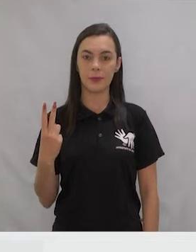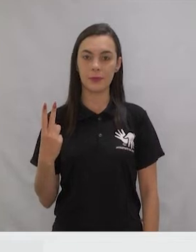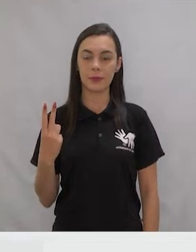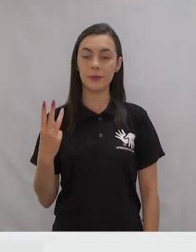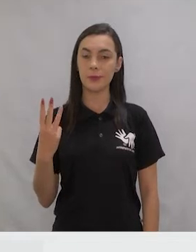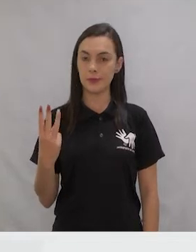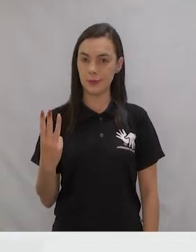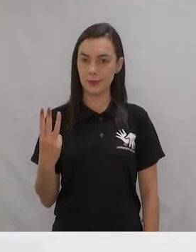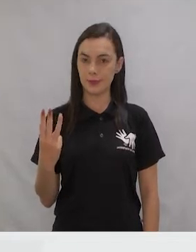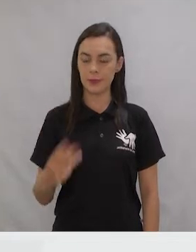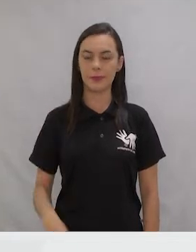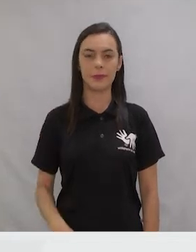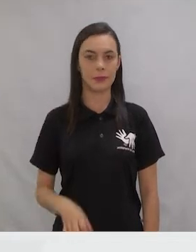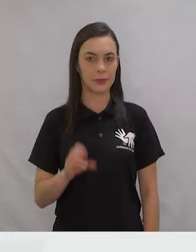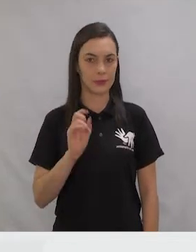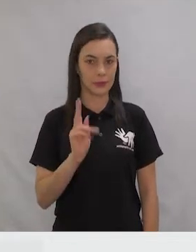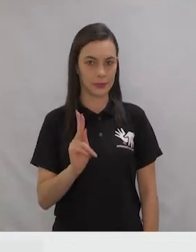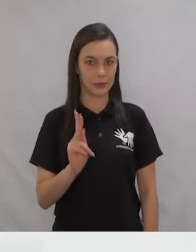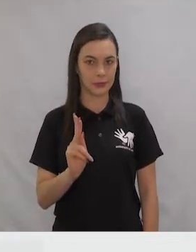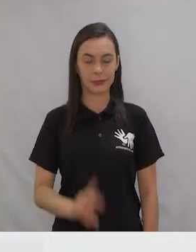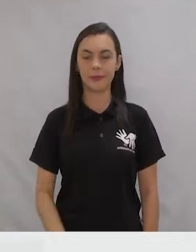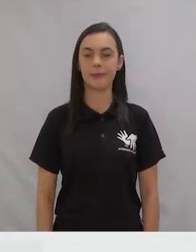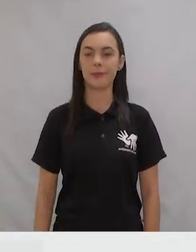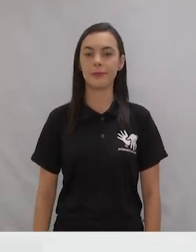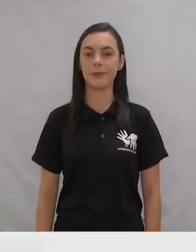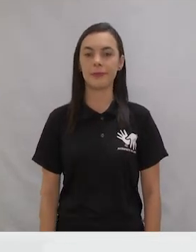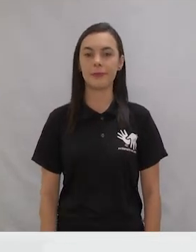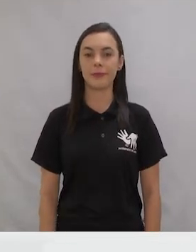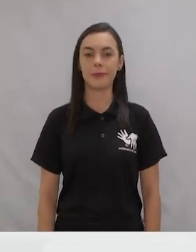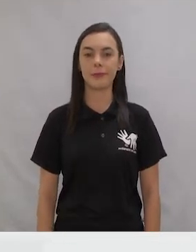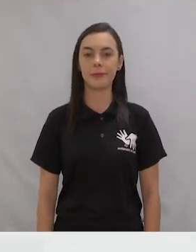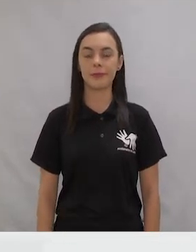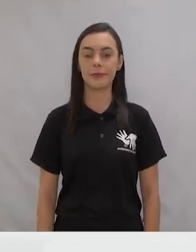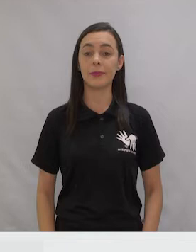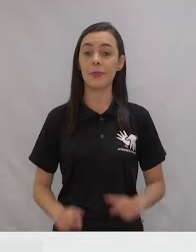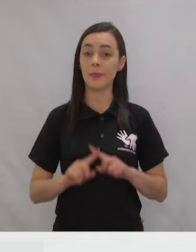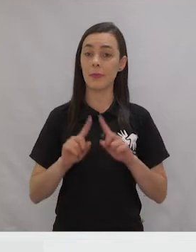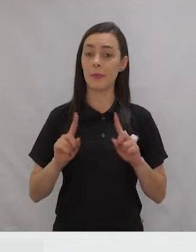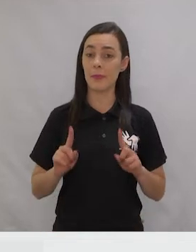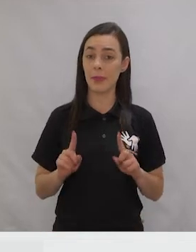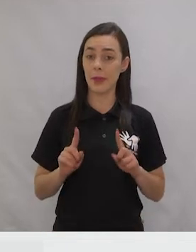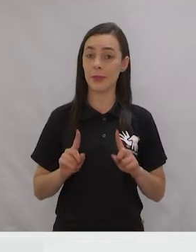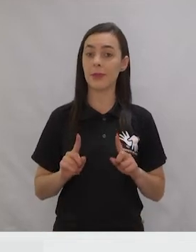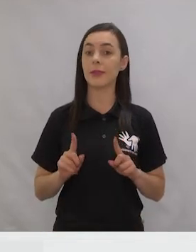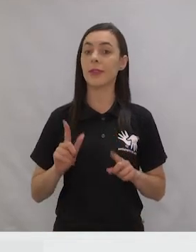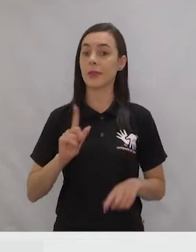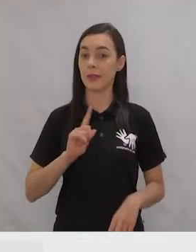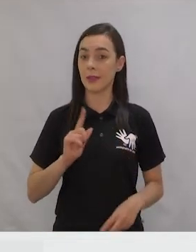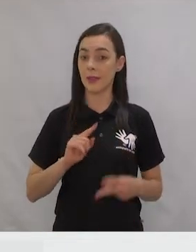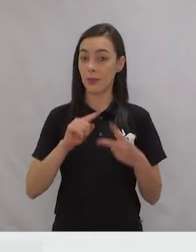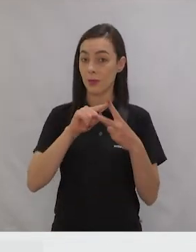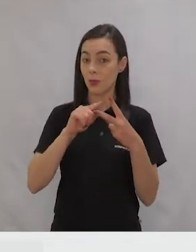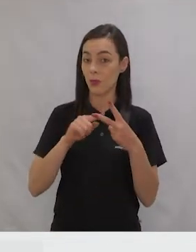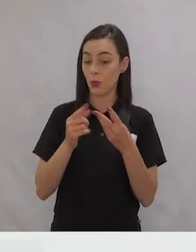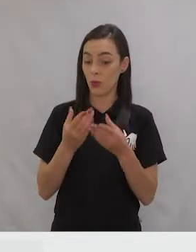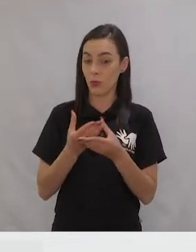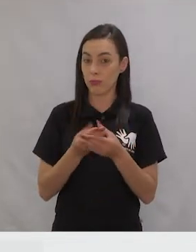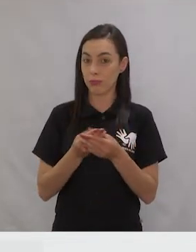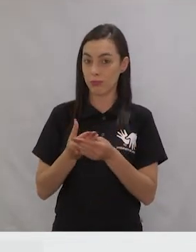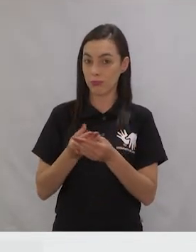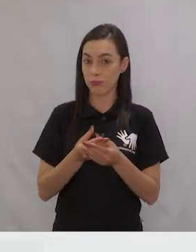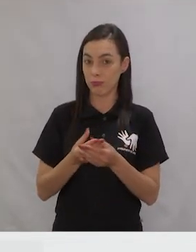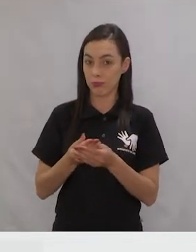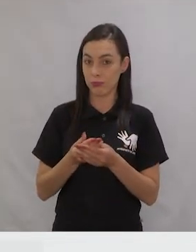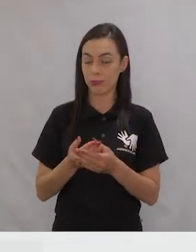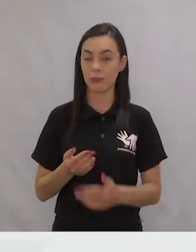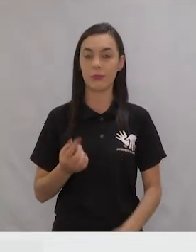dois, três. Certo? Mas ele tem mais dois controles.